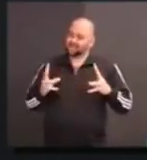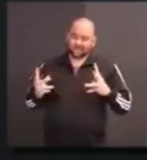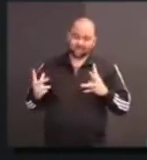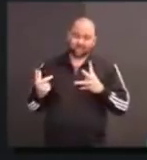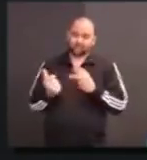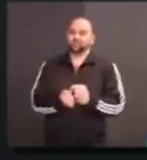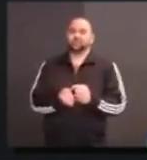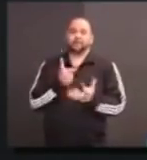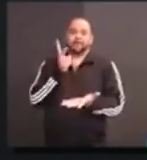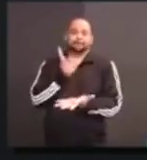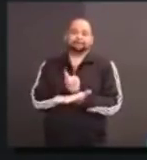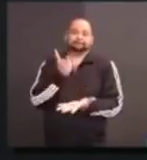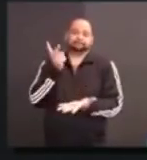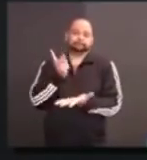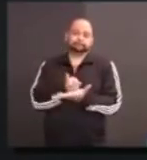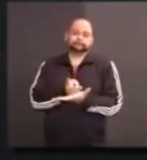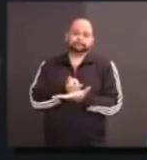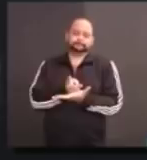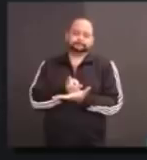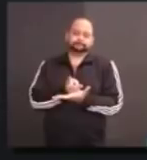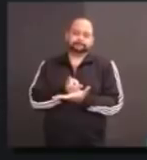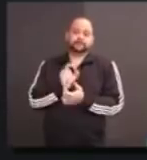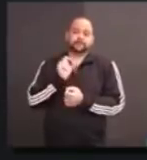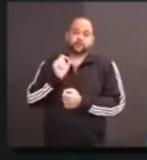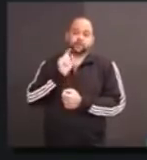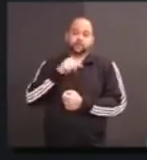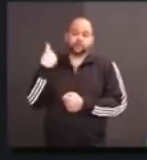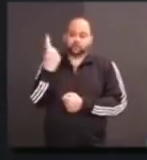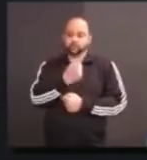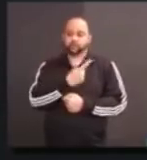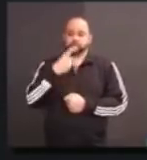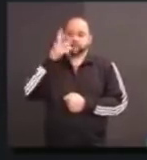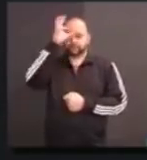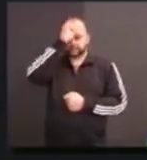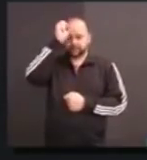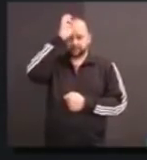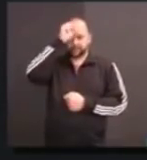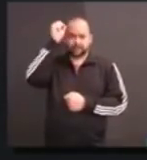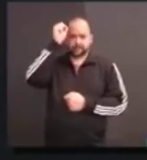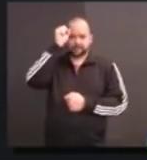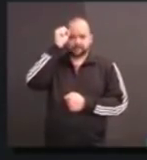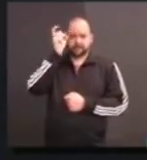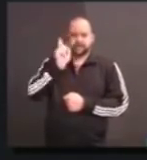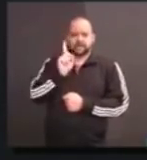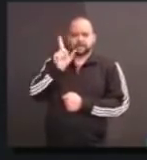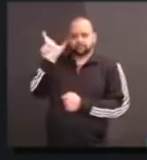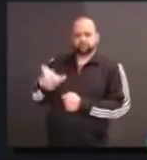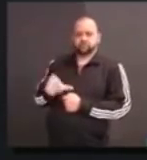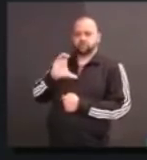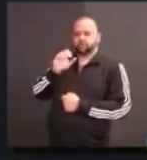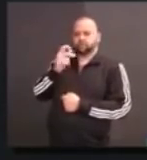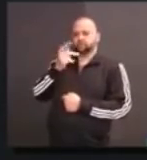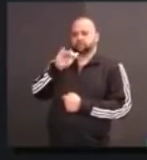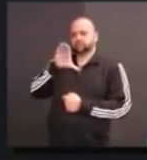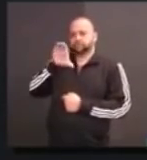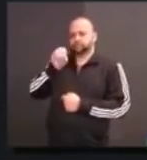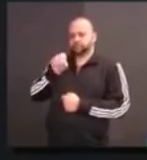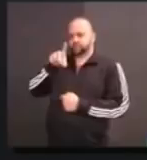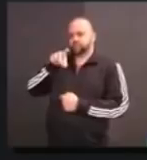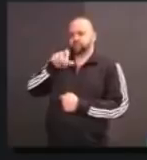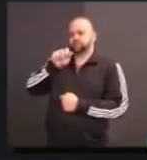absolutamente tudo, o que nós aprendemos, não apenas com Chico Xavier, mas o que